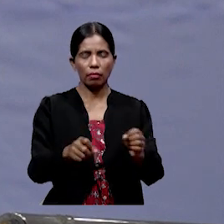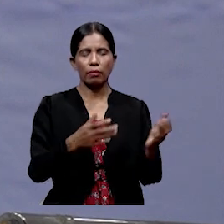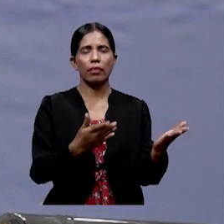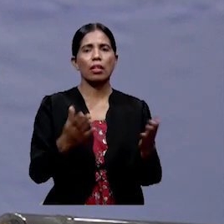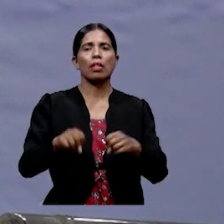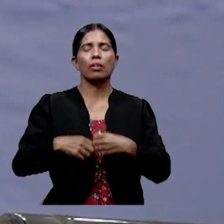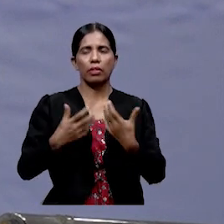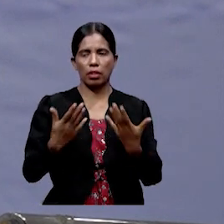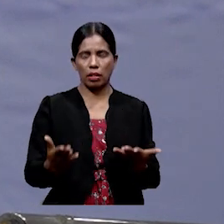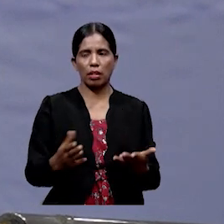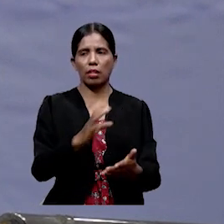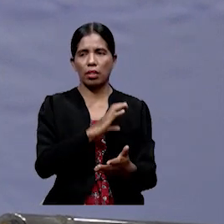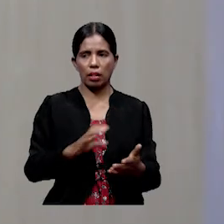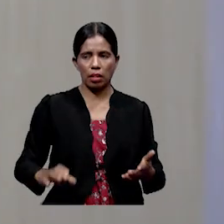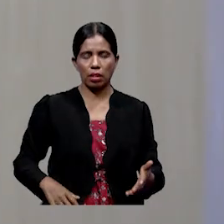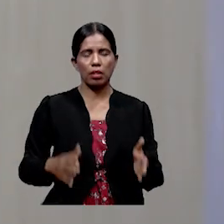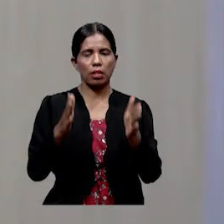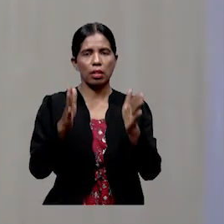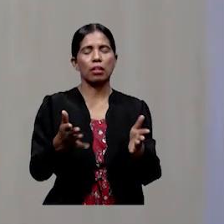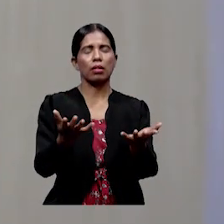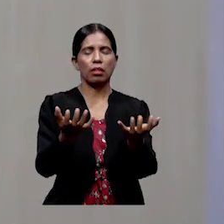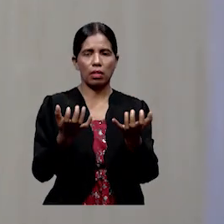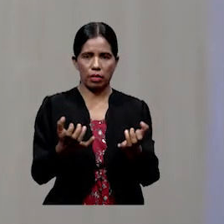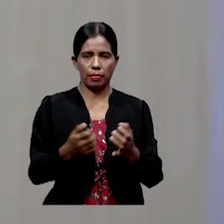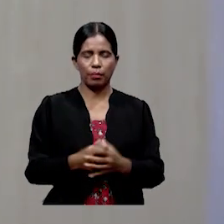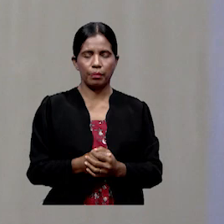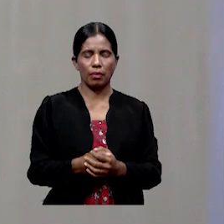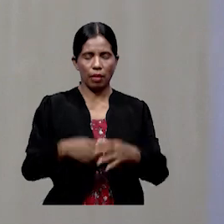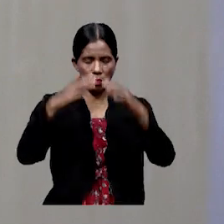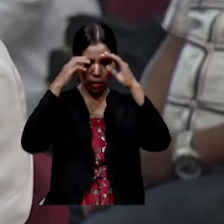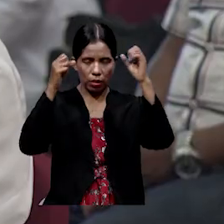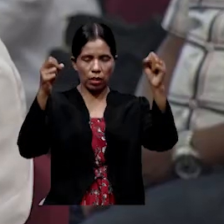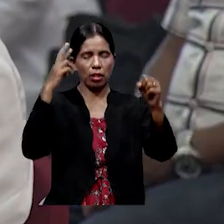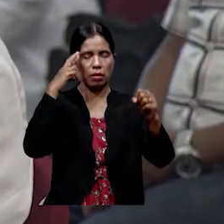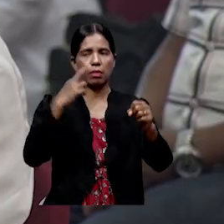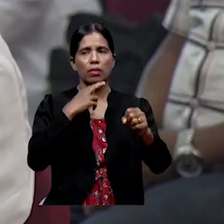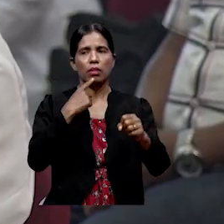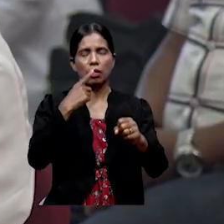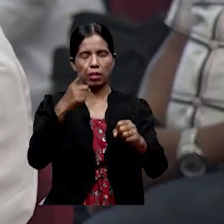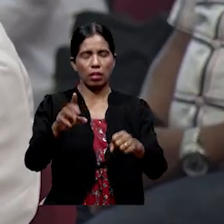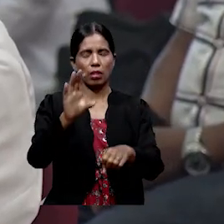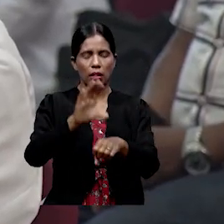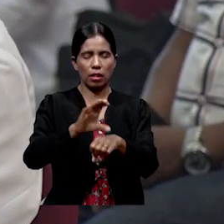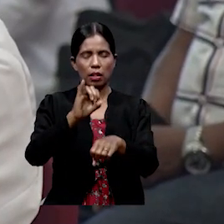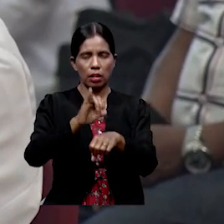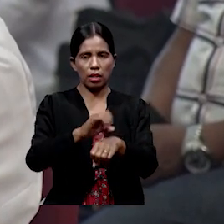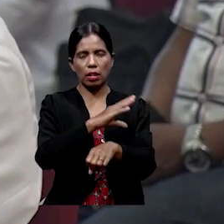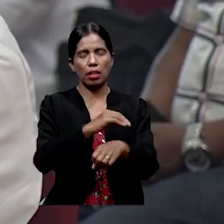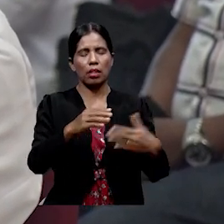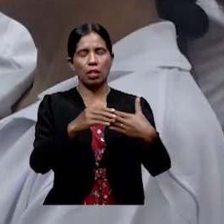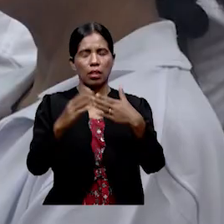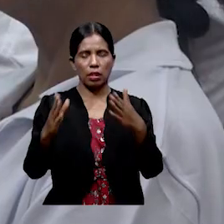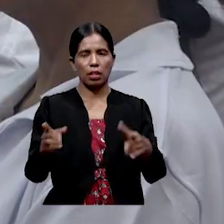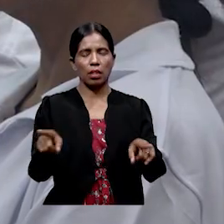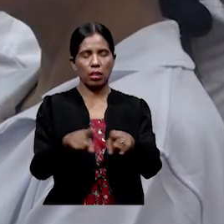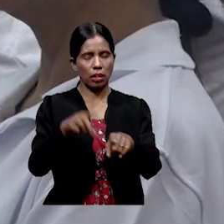insano, mas será nascida a cara. Presidente da República eleito, José Ramos Horta Hateten, Igreja na preocupação Hanesan Mos, líder ser na